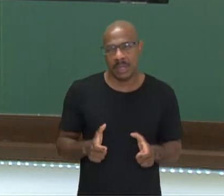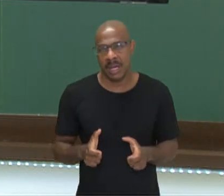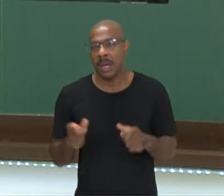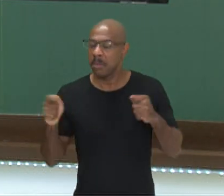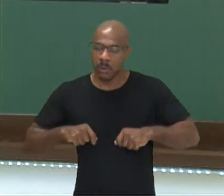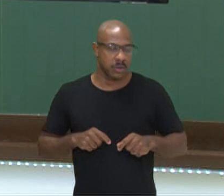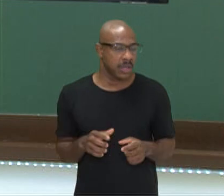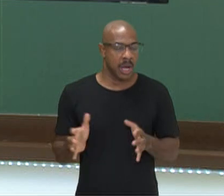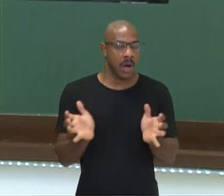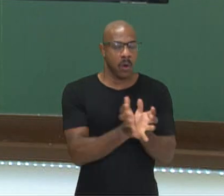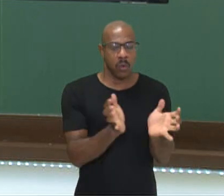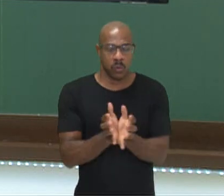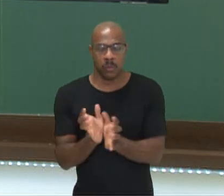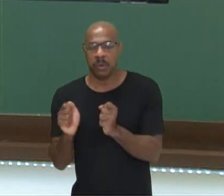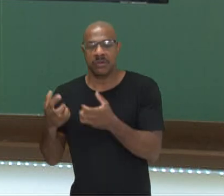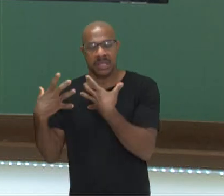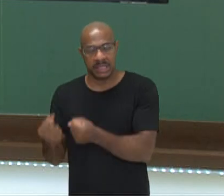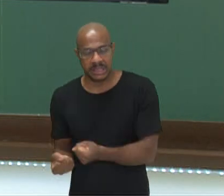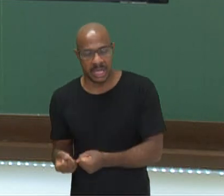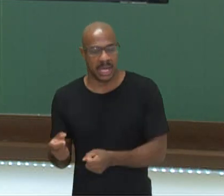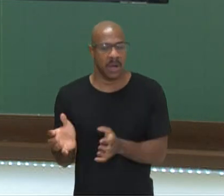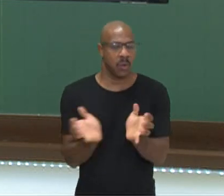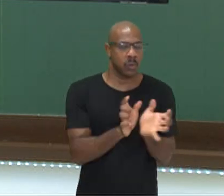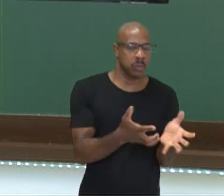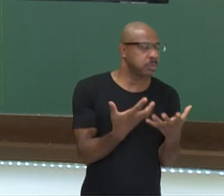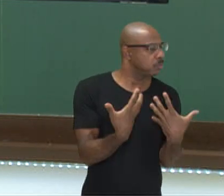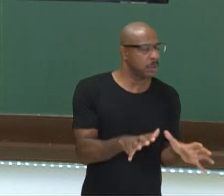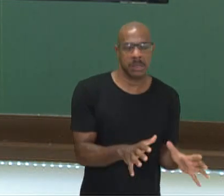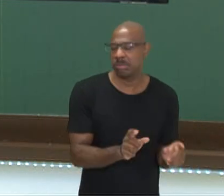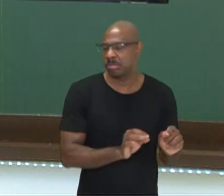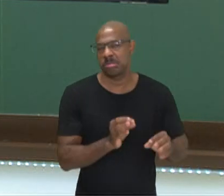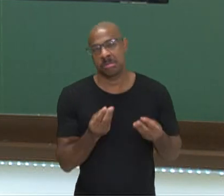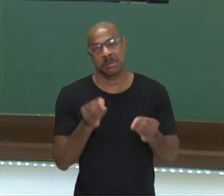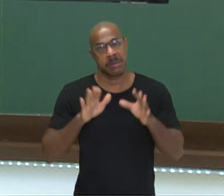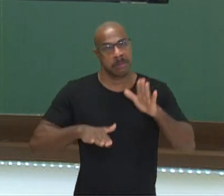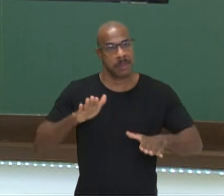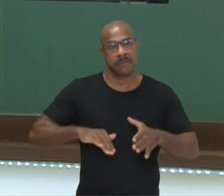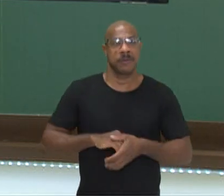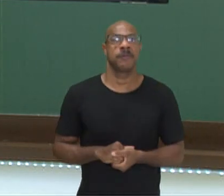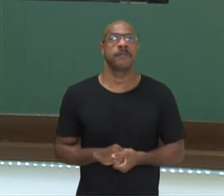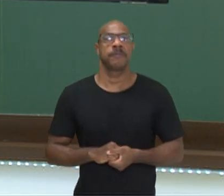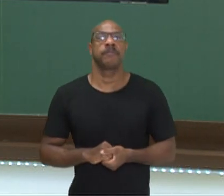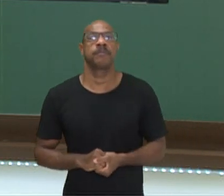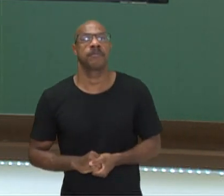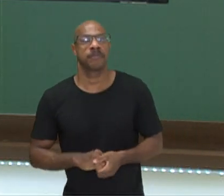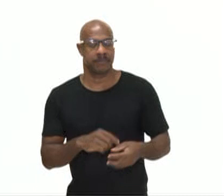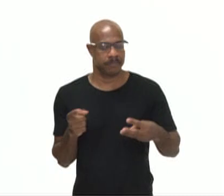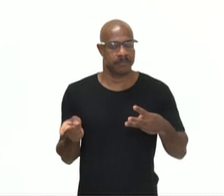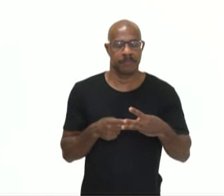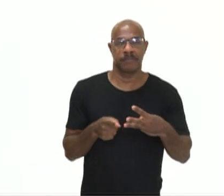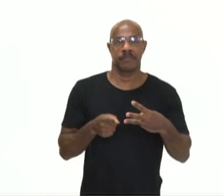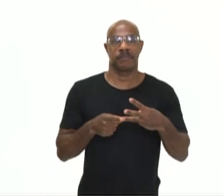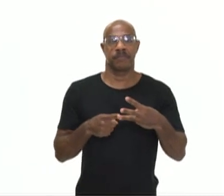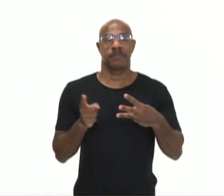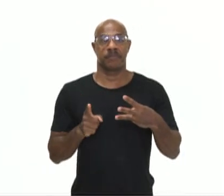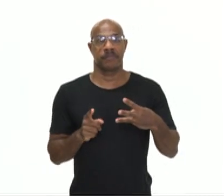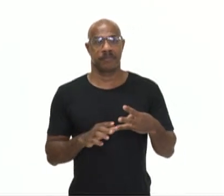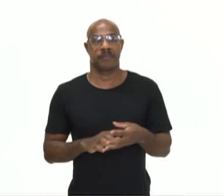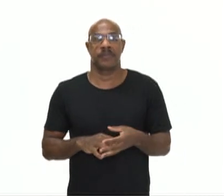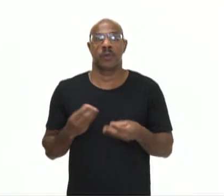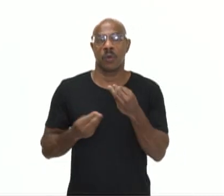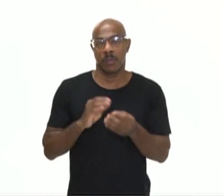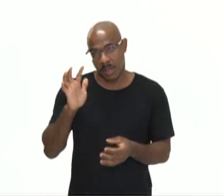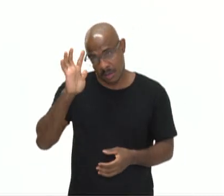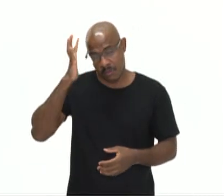concordar. É para chegar em uma conclusão boa para todos. E o último debate é a resolução de